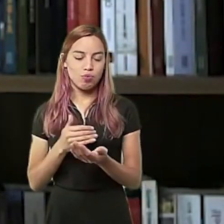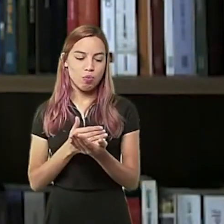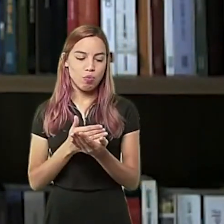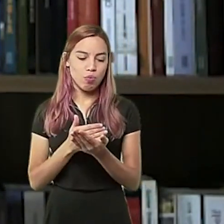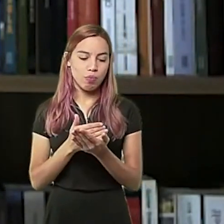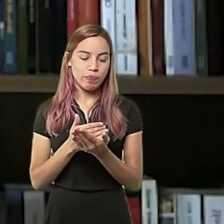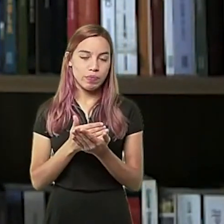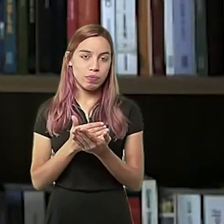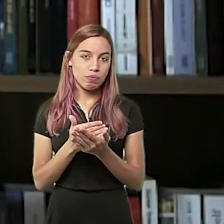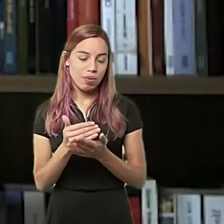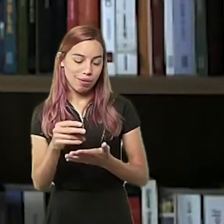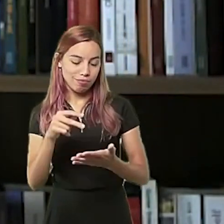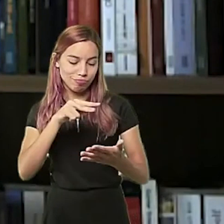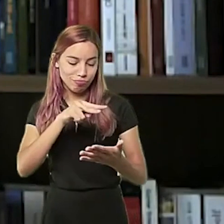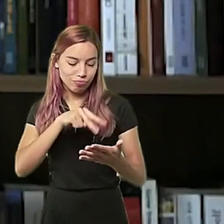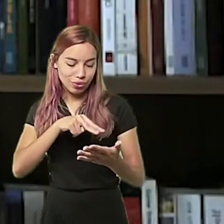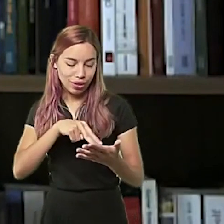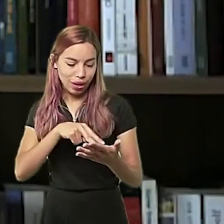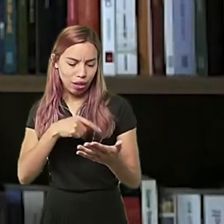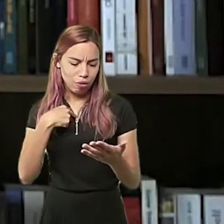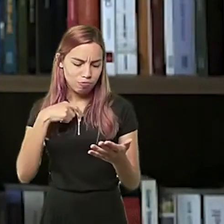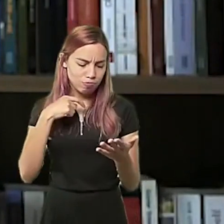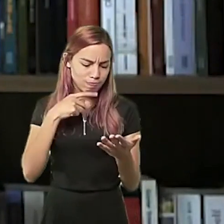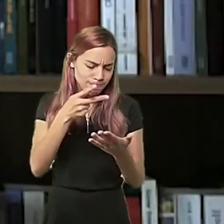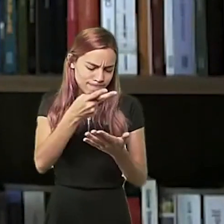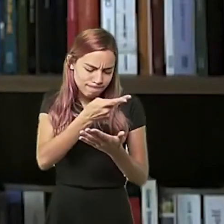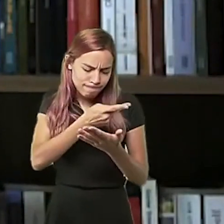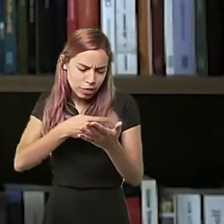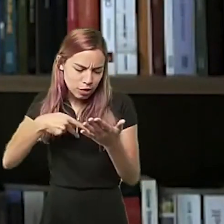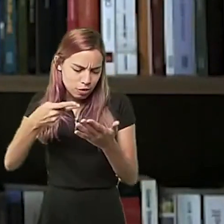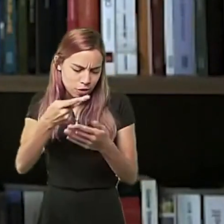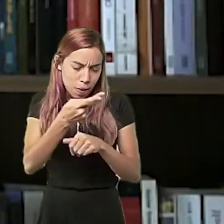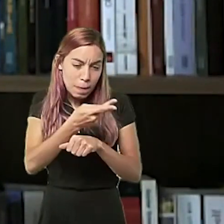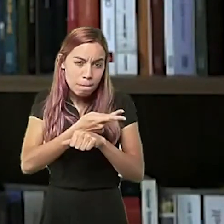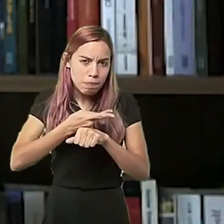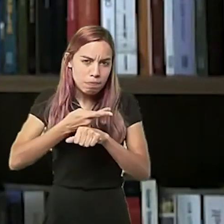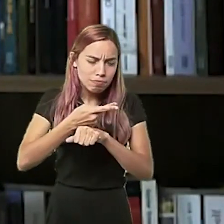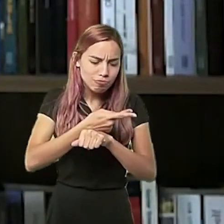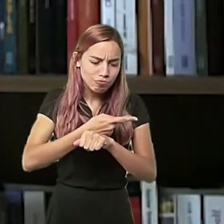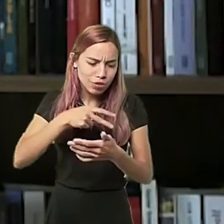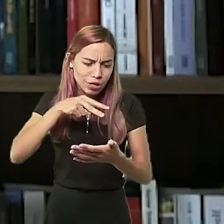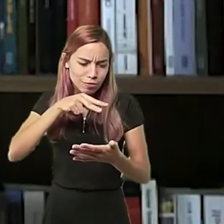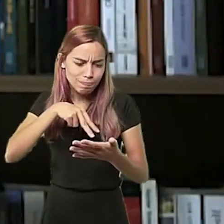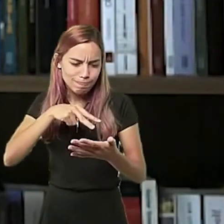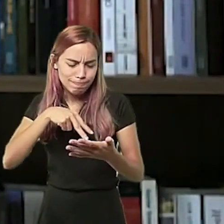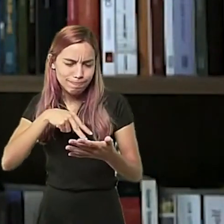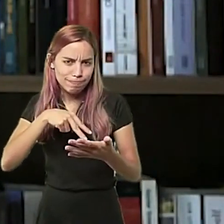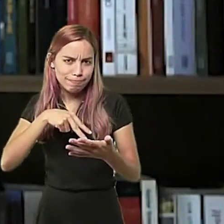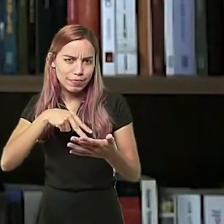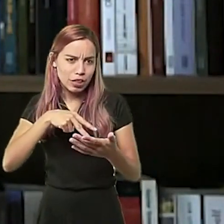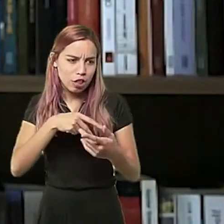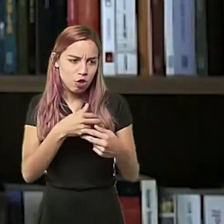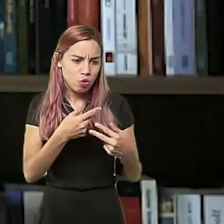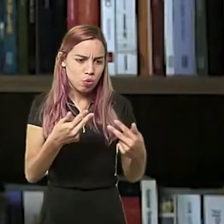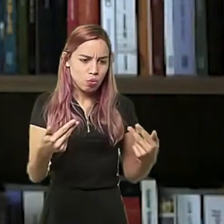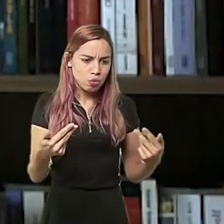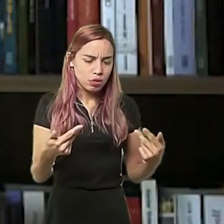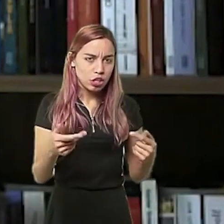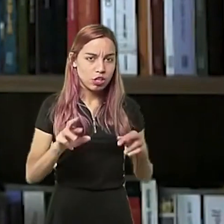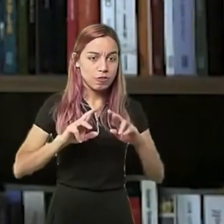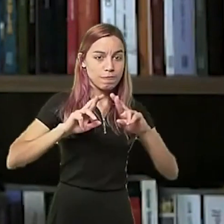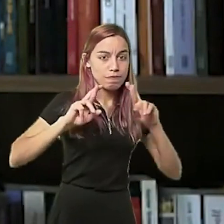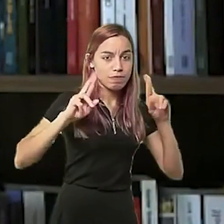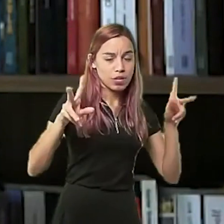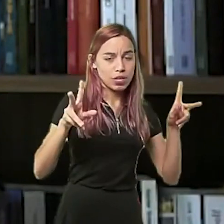eu sempre estou procurando histórias que escapem do lugar comum, né? Que possam me